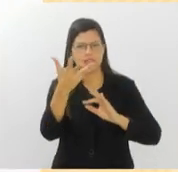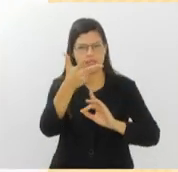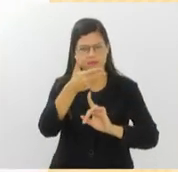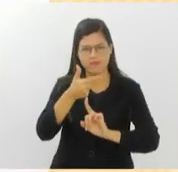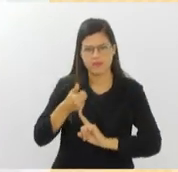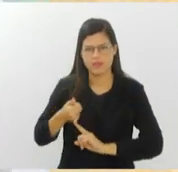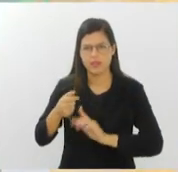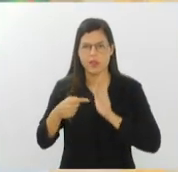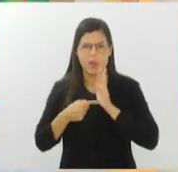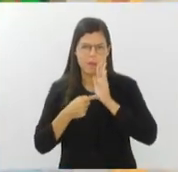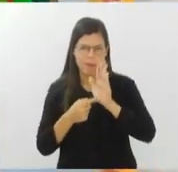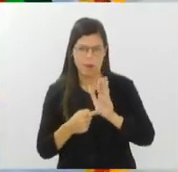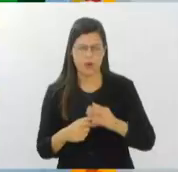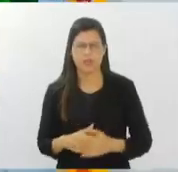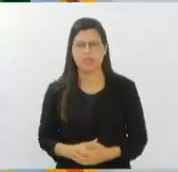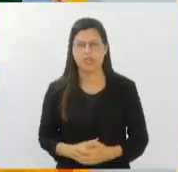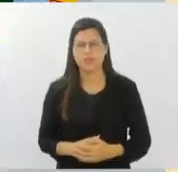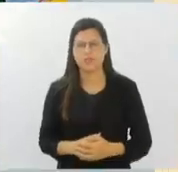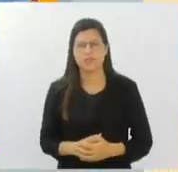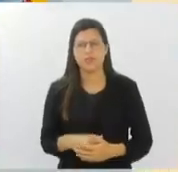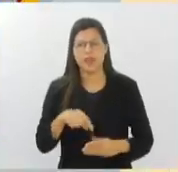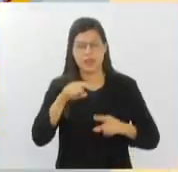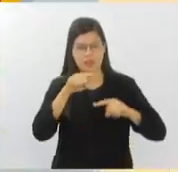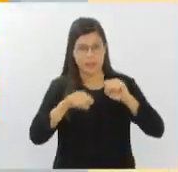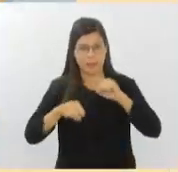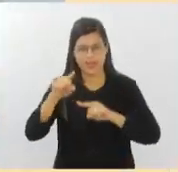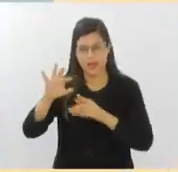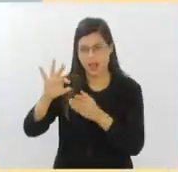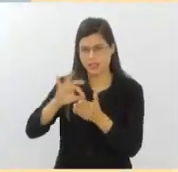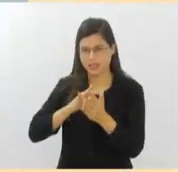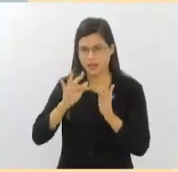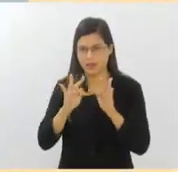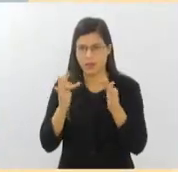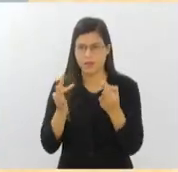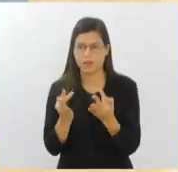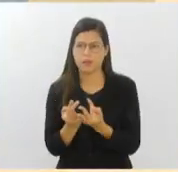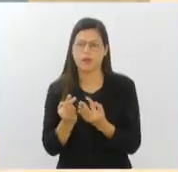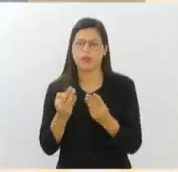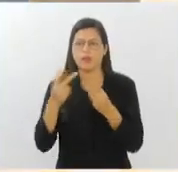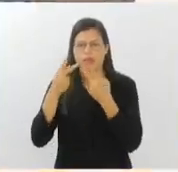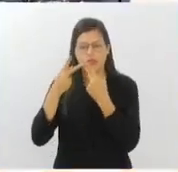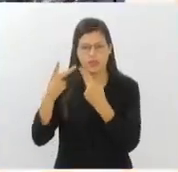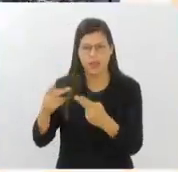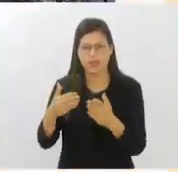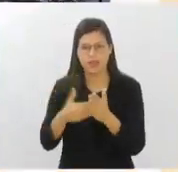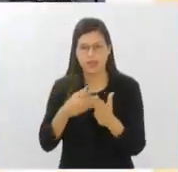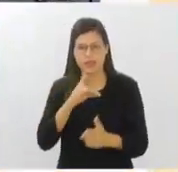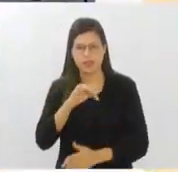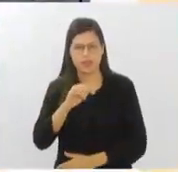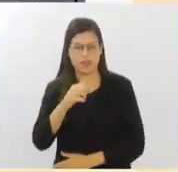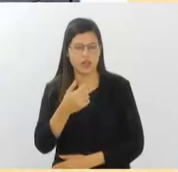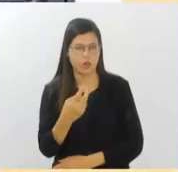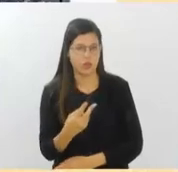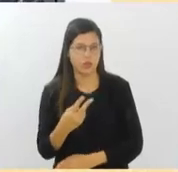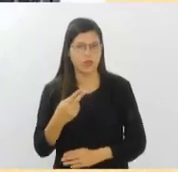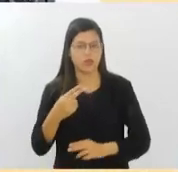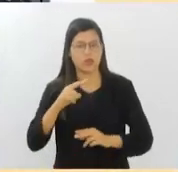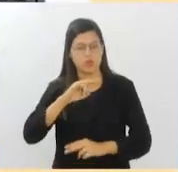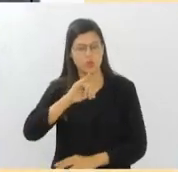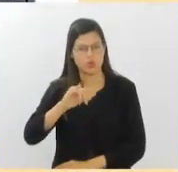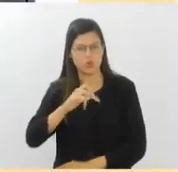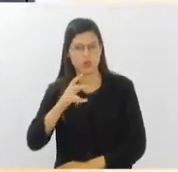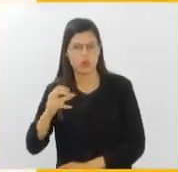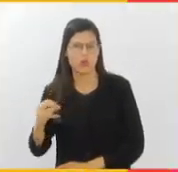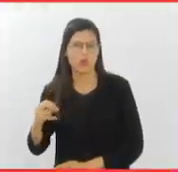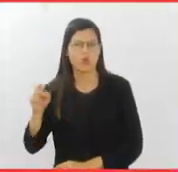Mostra Triangular. As peças assinadas pela família ficam disponíveis para visitação até o dia 2 de julho, na Galeria Patrícia